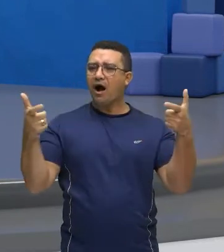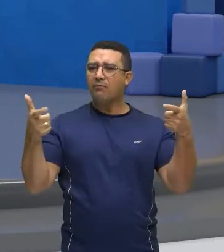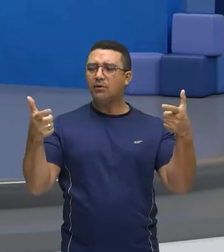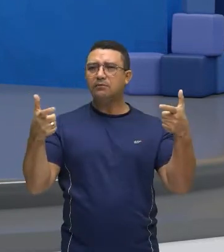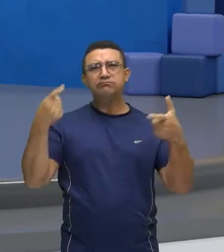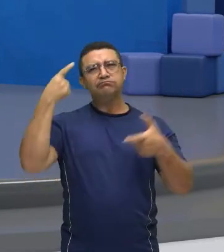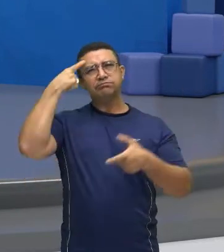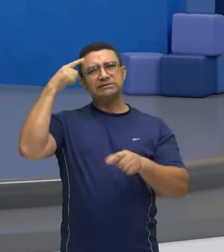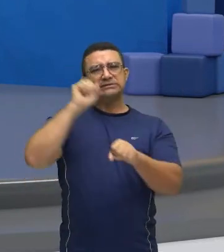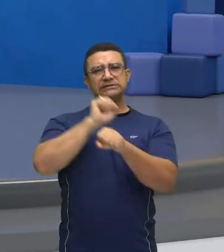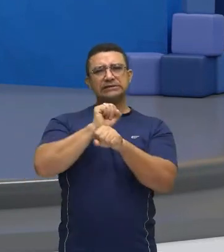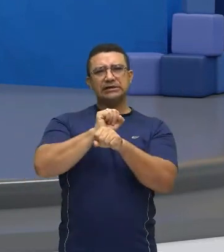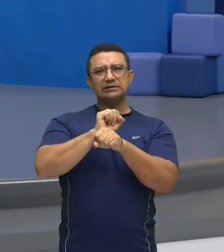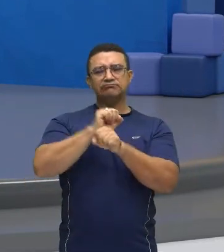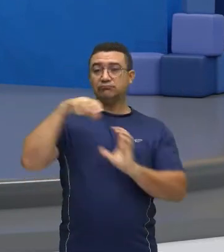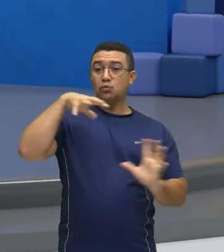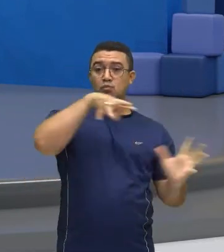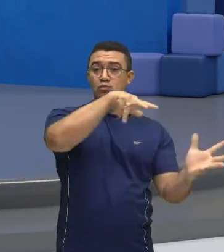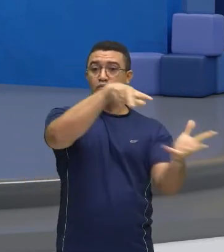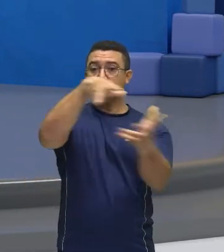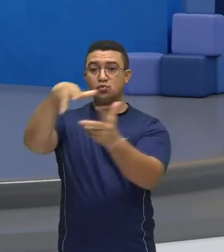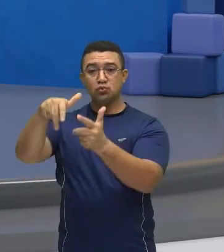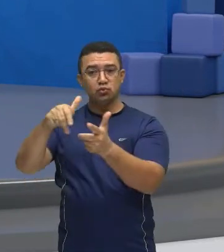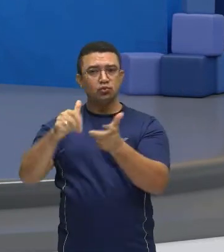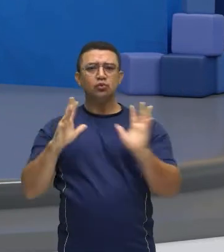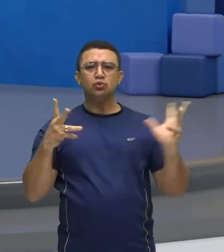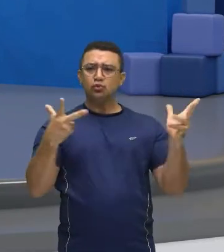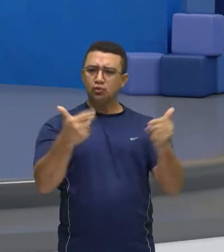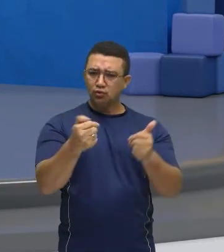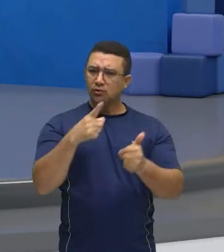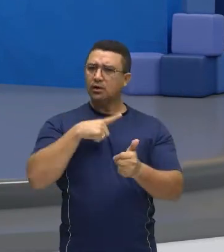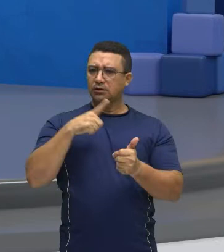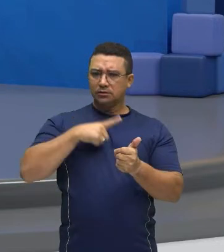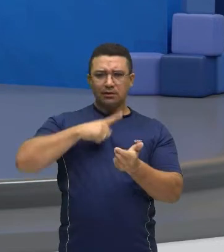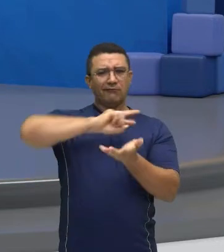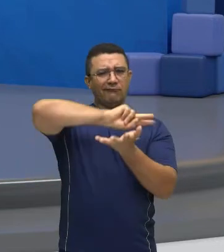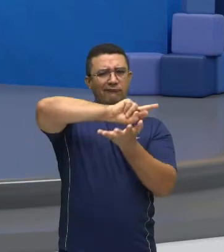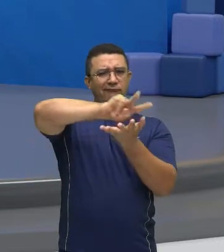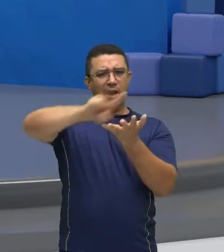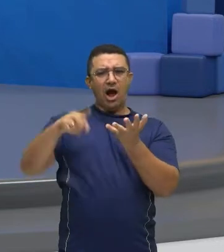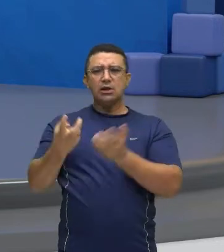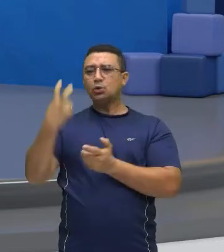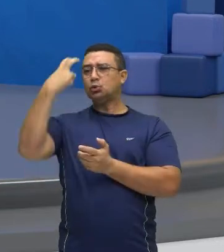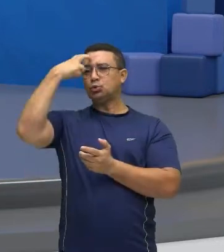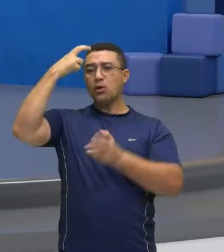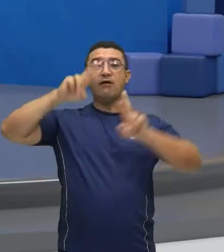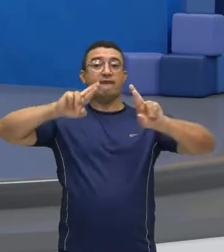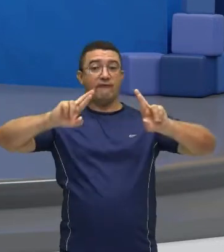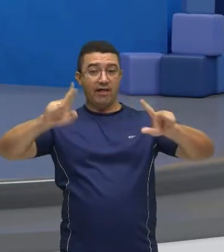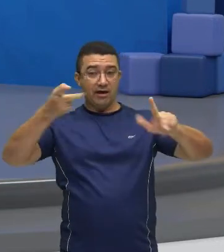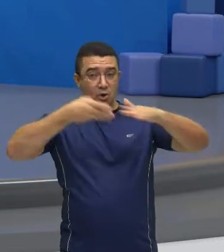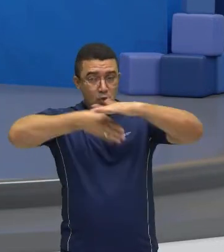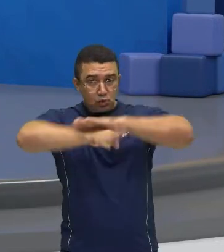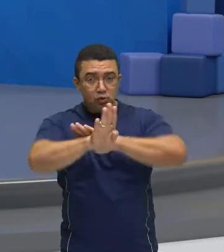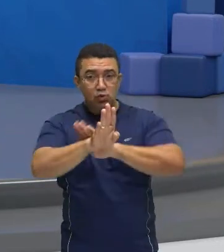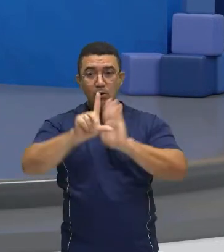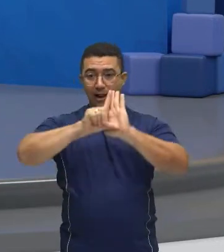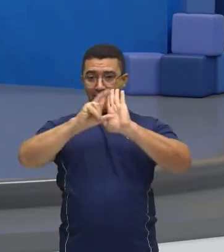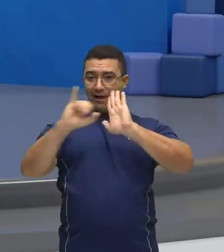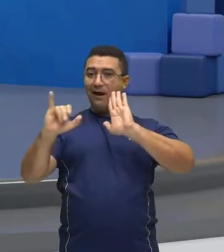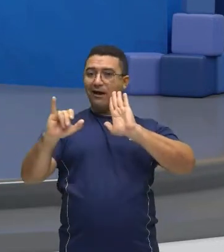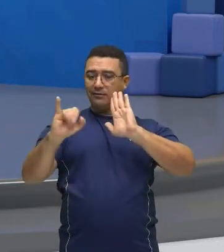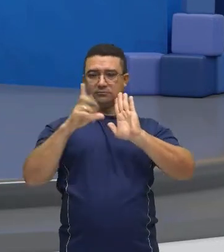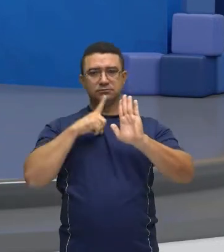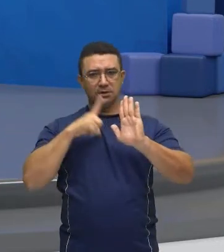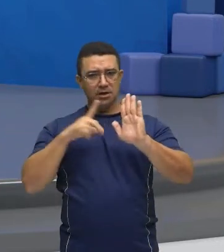para pensar assim no mundo inteiro, quanto a gente tem de crença, de cultura, né, de hábitos, leis e tudo mais